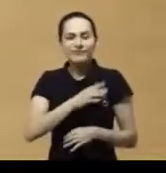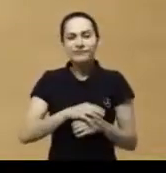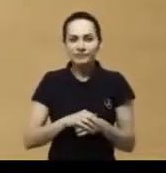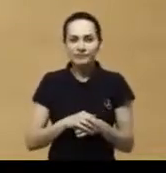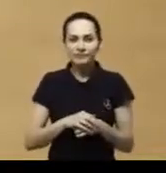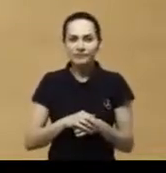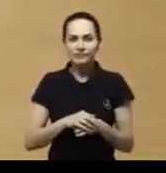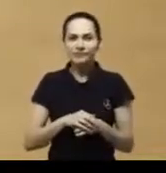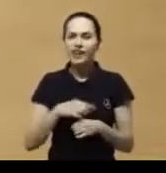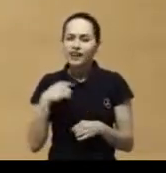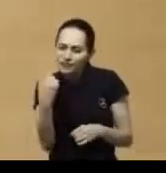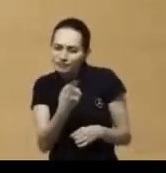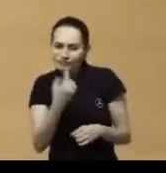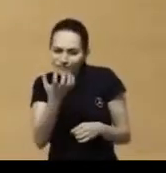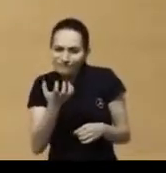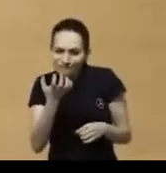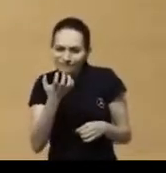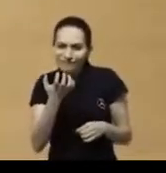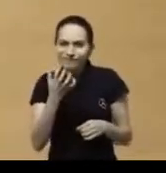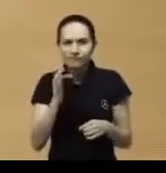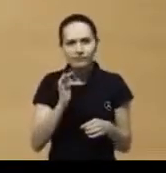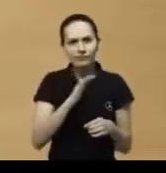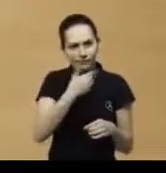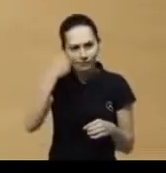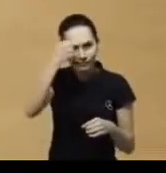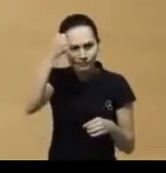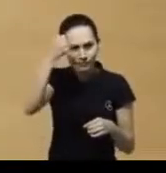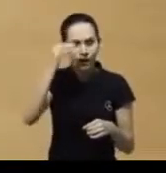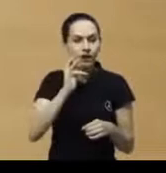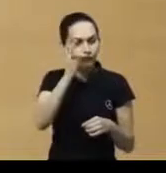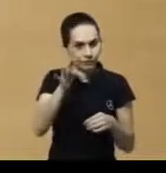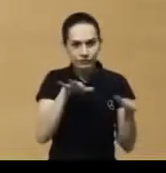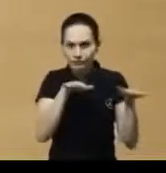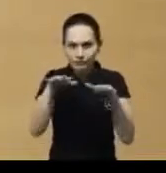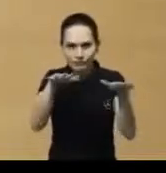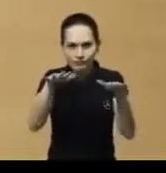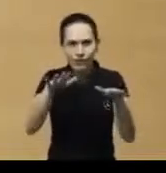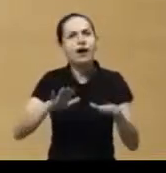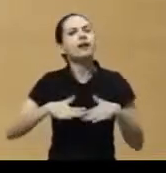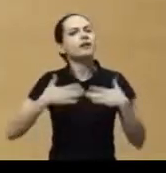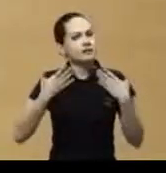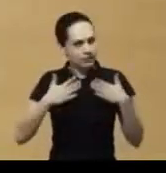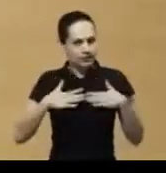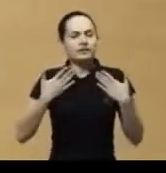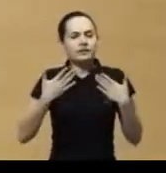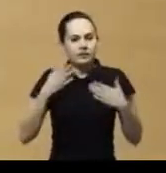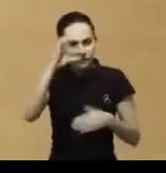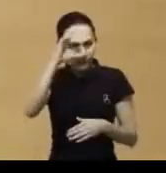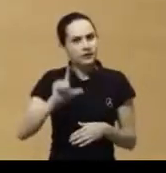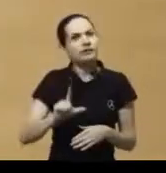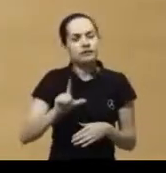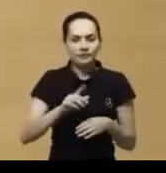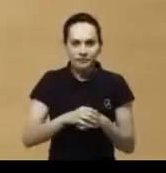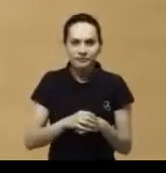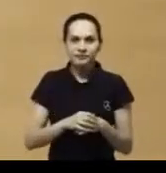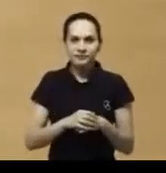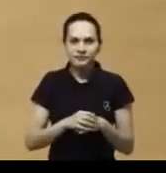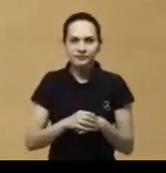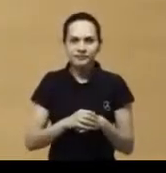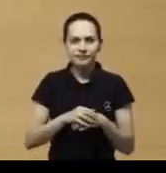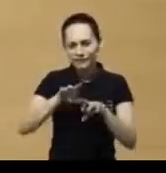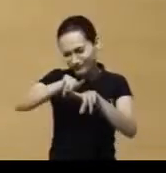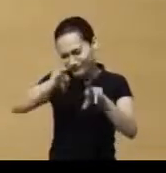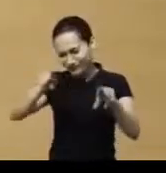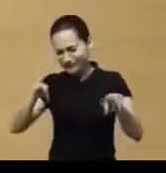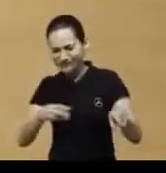comprometidos um futuro da mobilidade e principalmente com a satisfação dos nossos clientes E são muitas